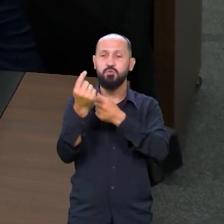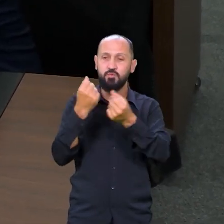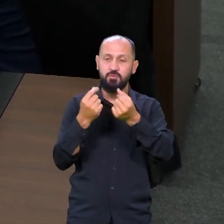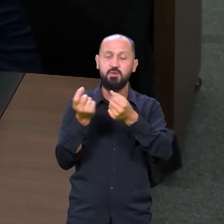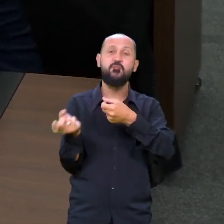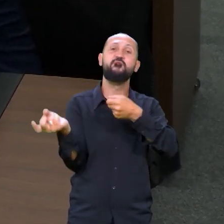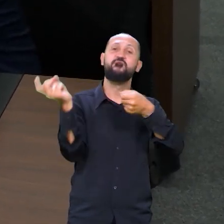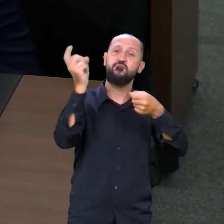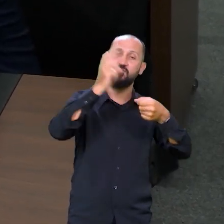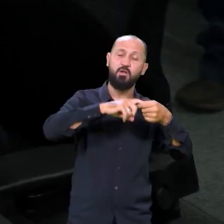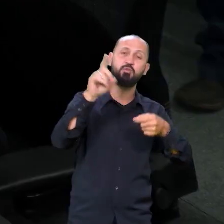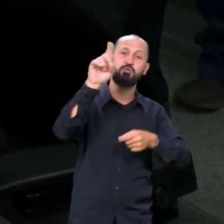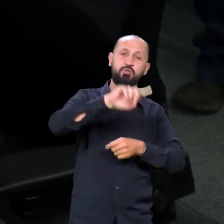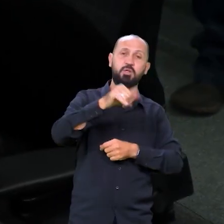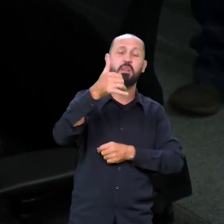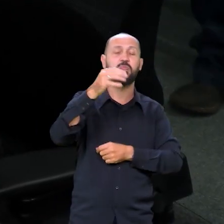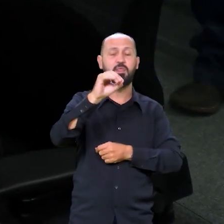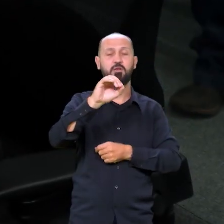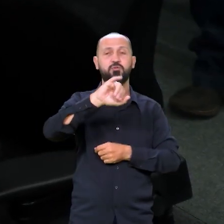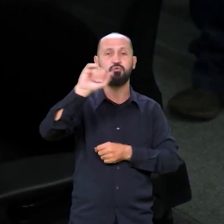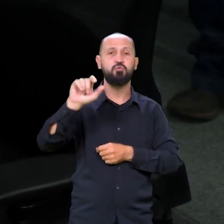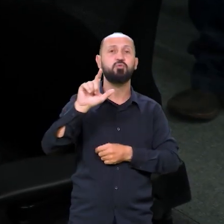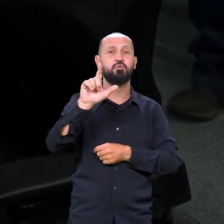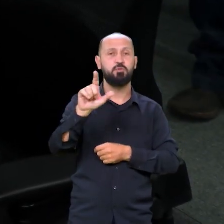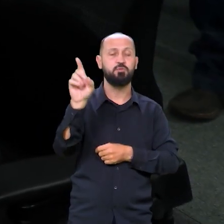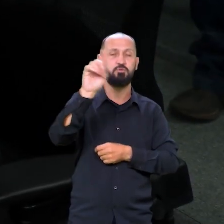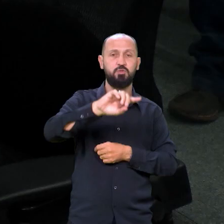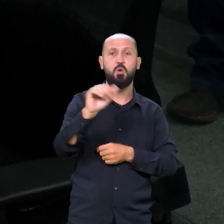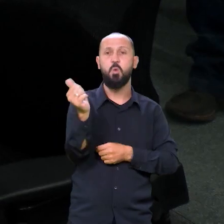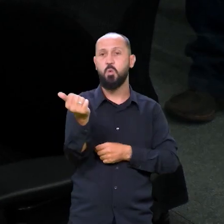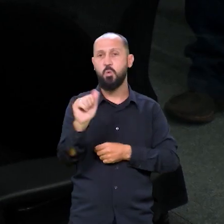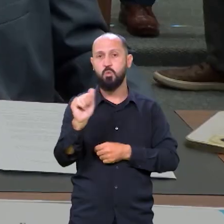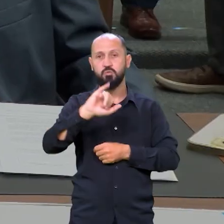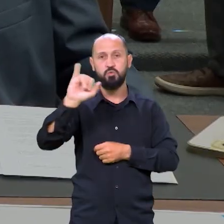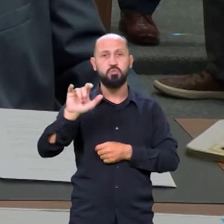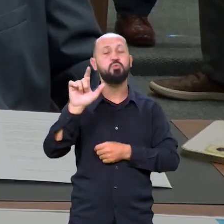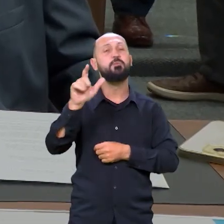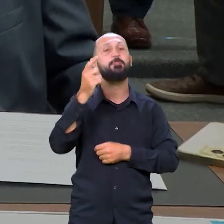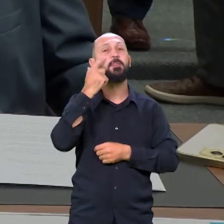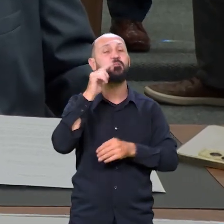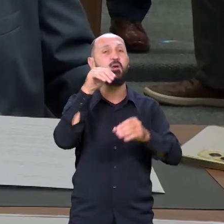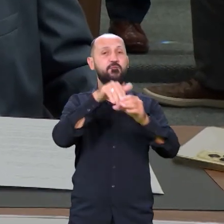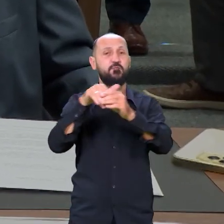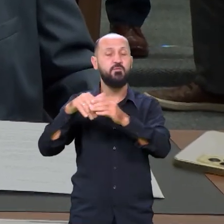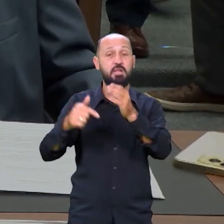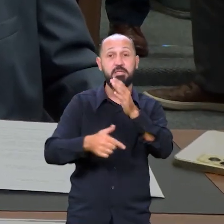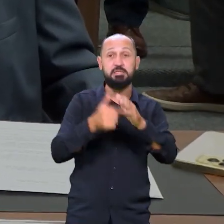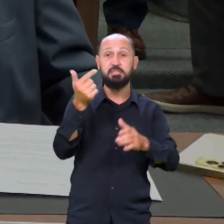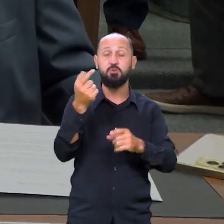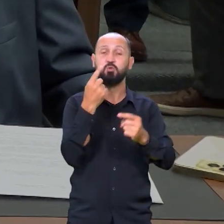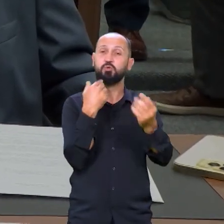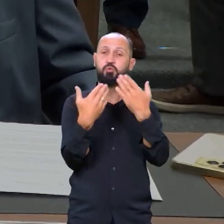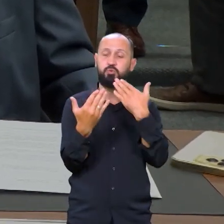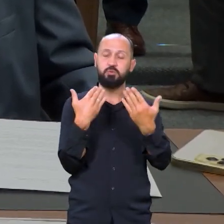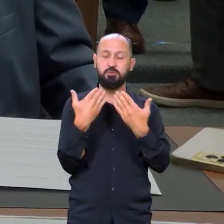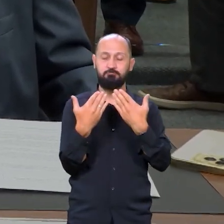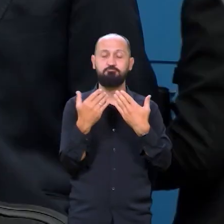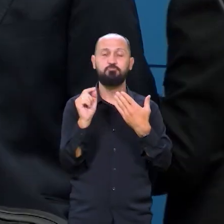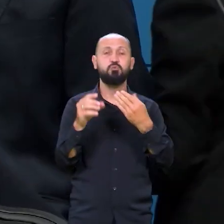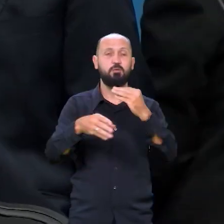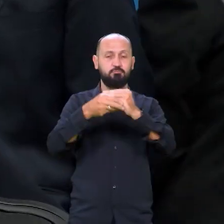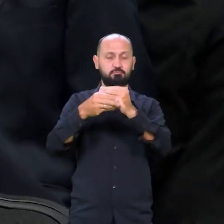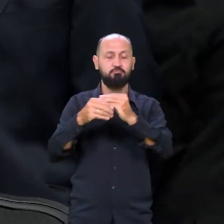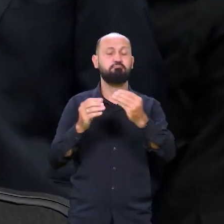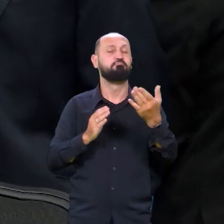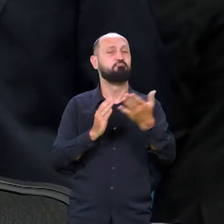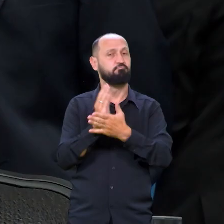da Comissão de Finanças e deverá ser devolvido no dia 10 de julho. Dia 11 de julho, está prevista a votação em